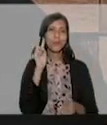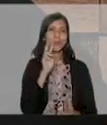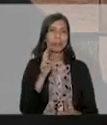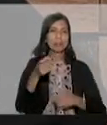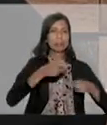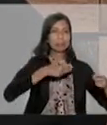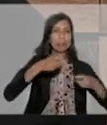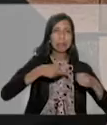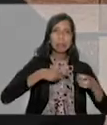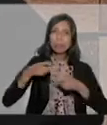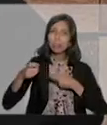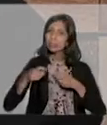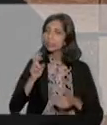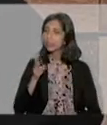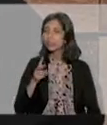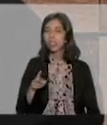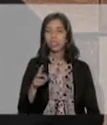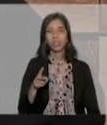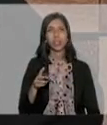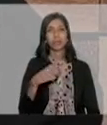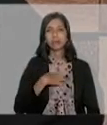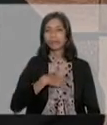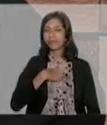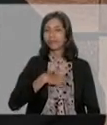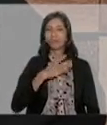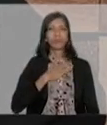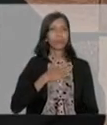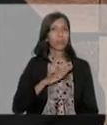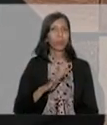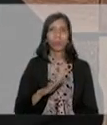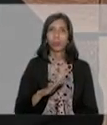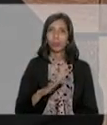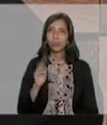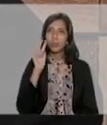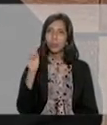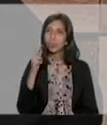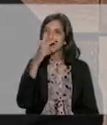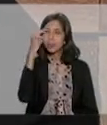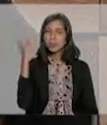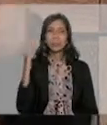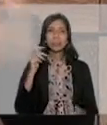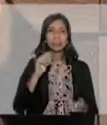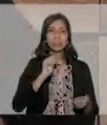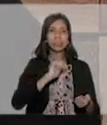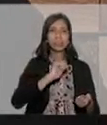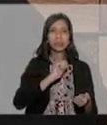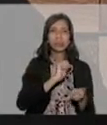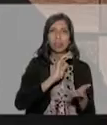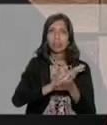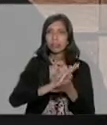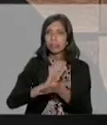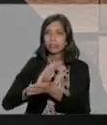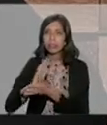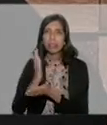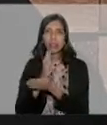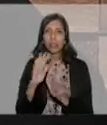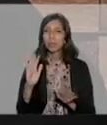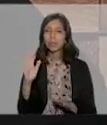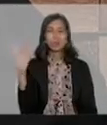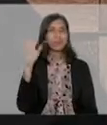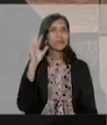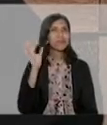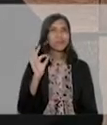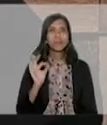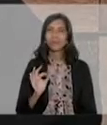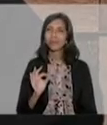a gente está vivendo hoje, para as guerras, sempre será essa minha indignação com isso, essa autodestruição humana que